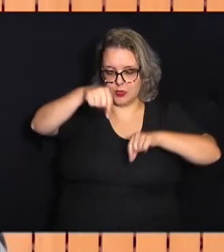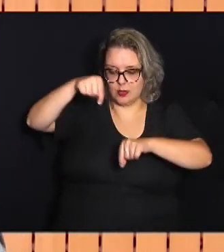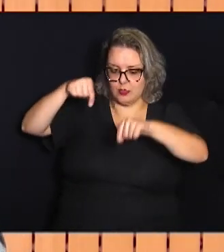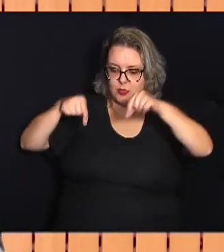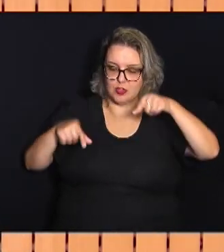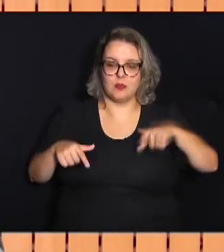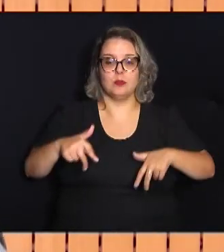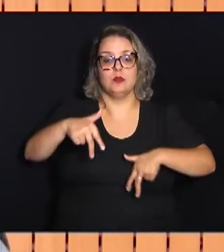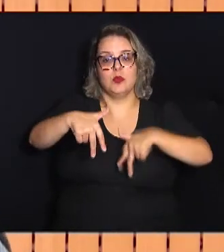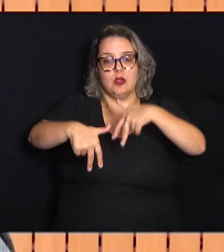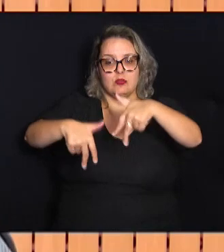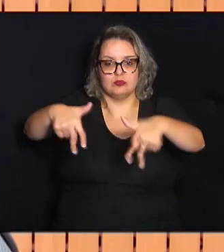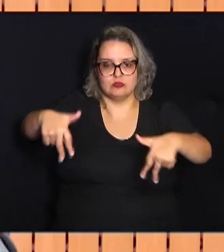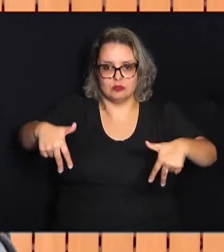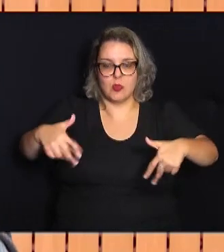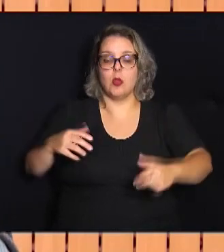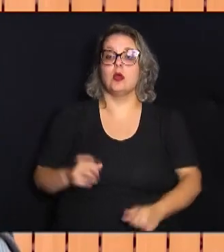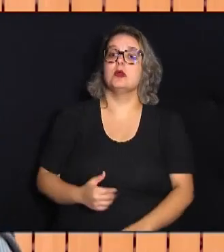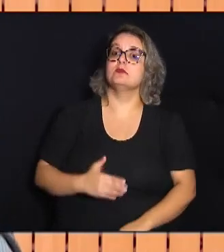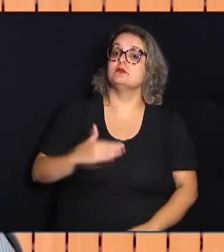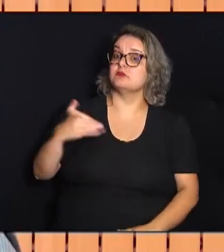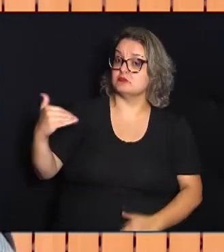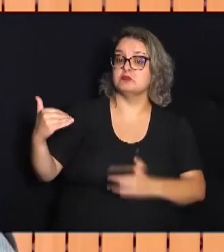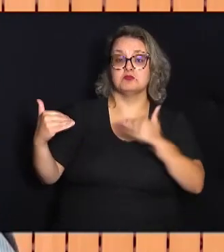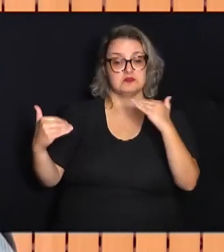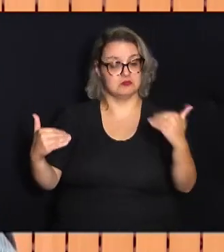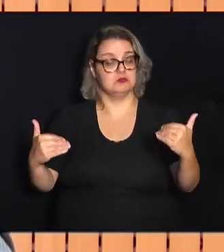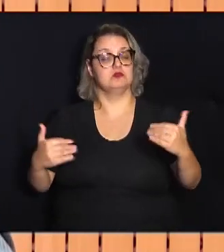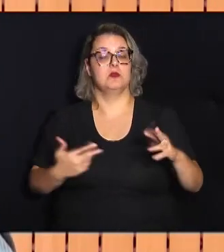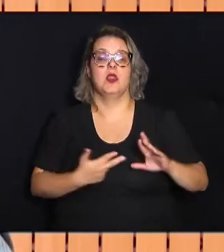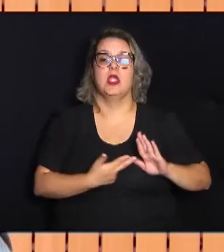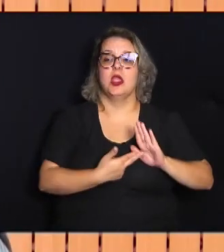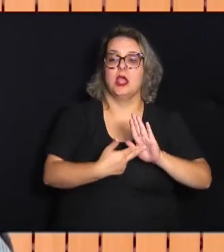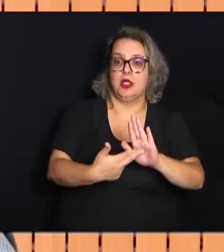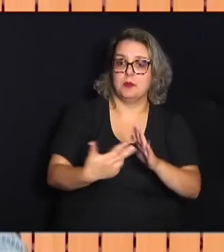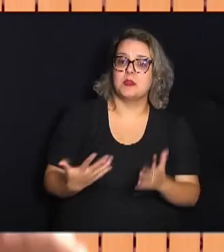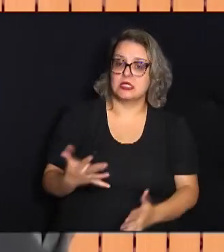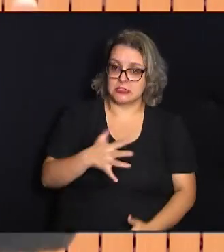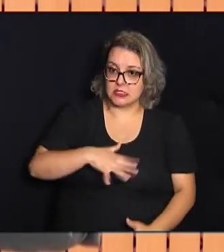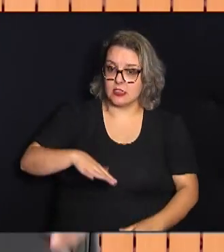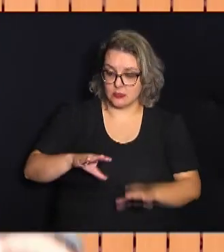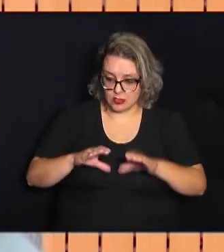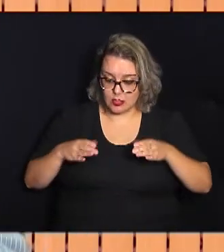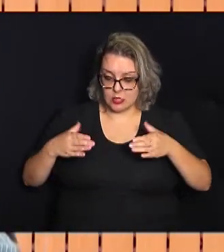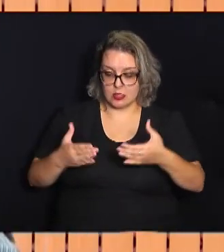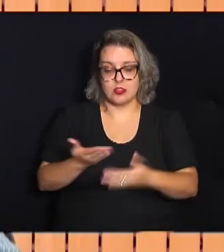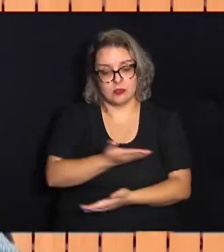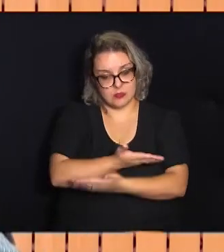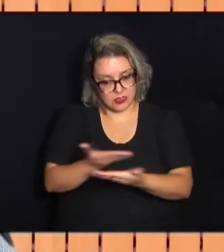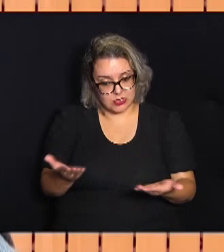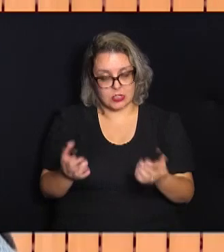se destacaram e que pudesse representar a classe. E